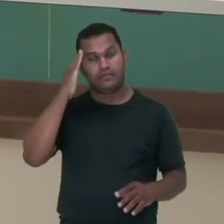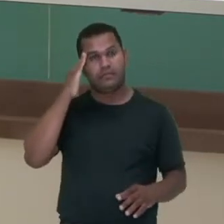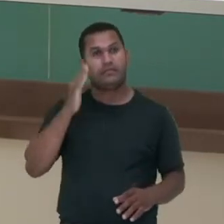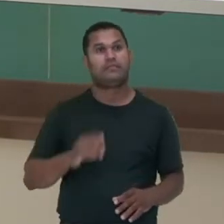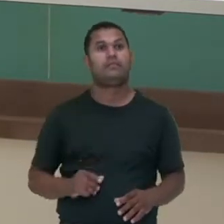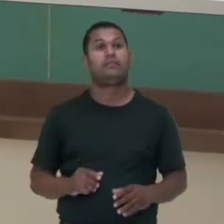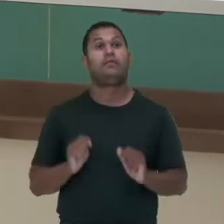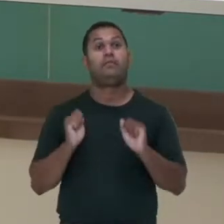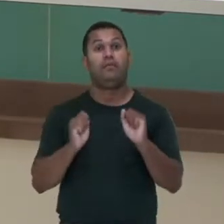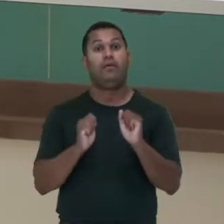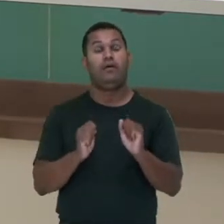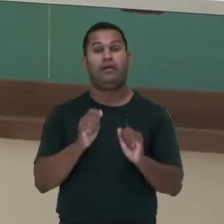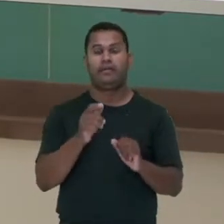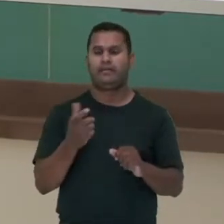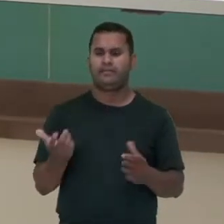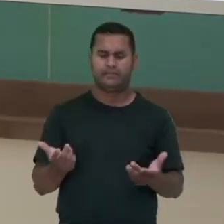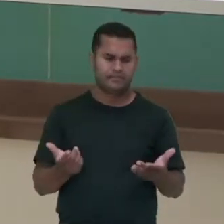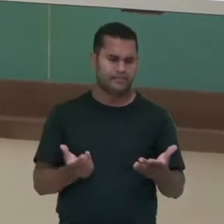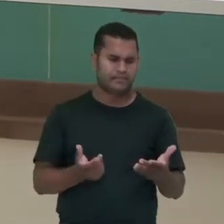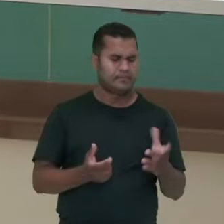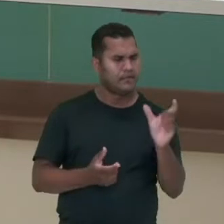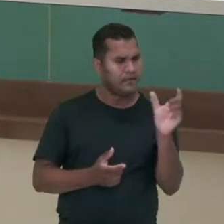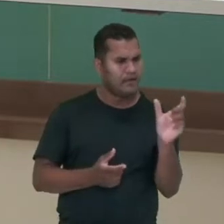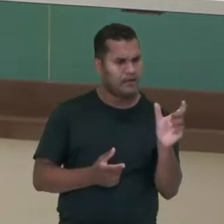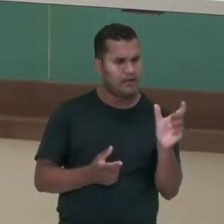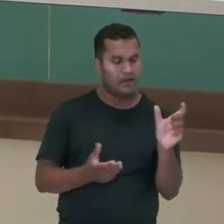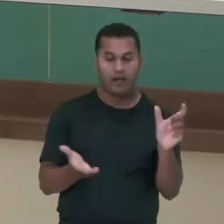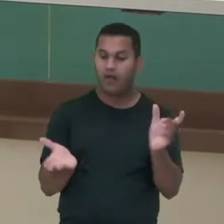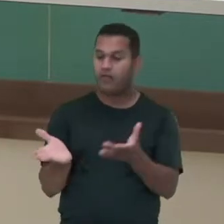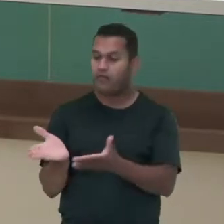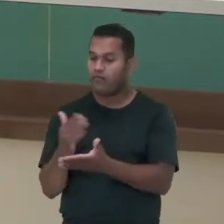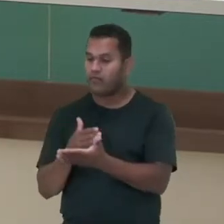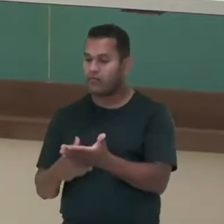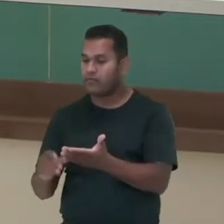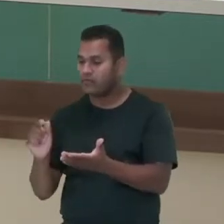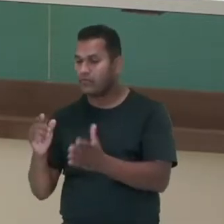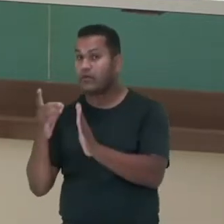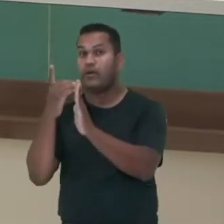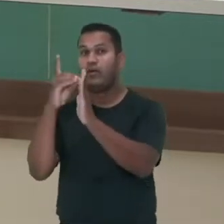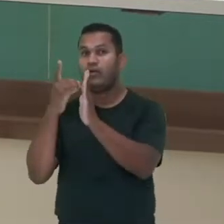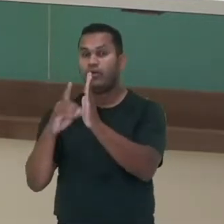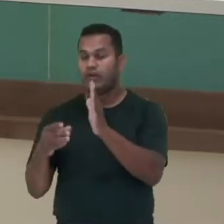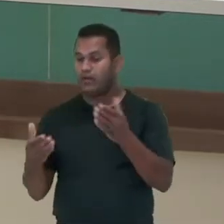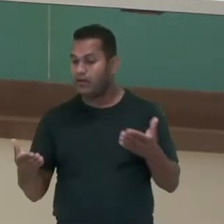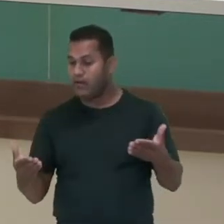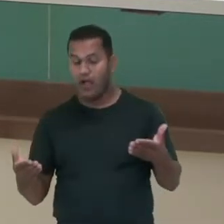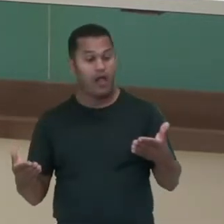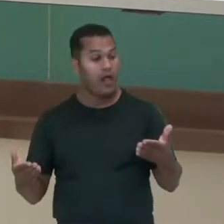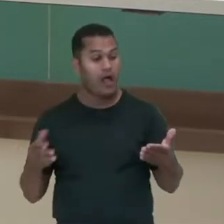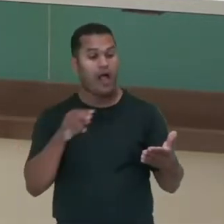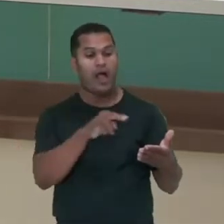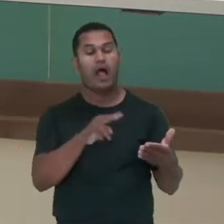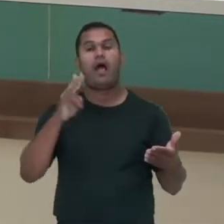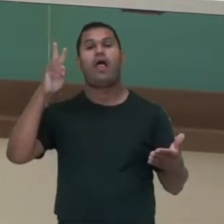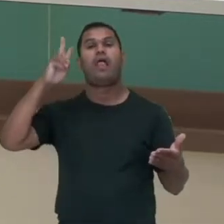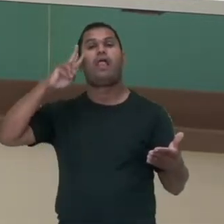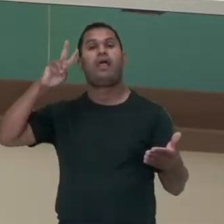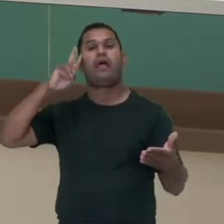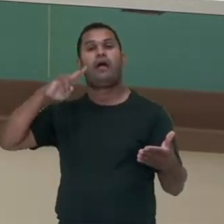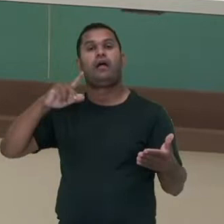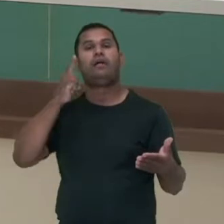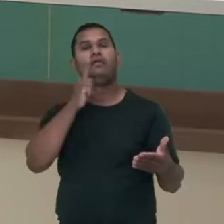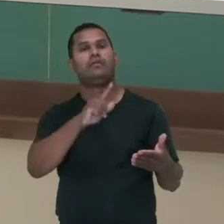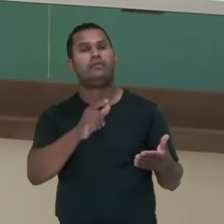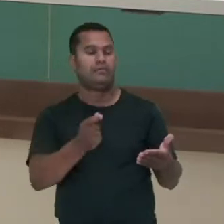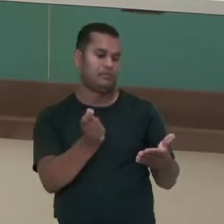você pode colocar lá o tópico. Depois, em um outro momento, aí você vê como fica mais fácil para você, você vai lá e conceitua. Procure